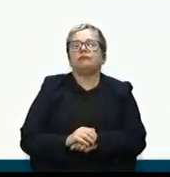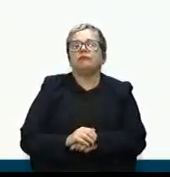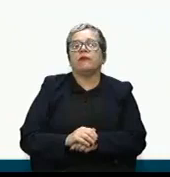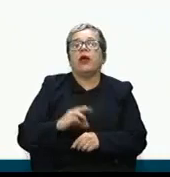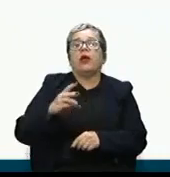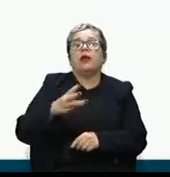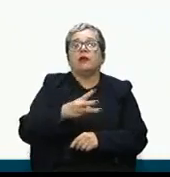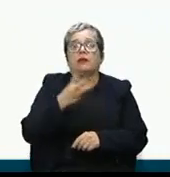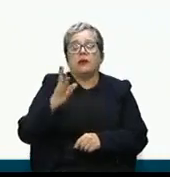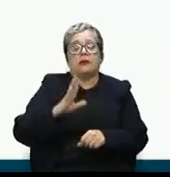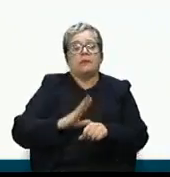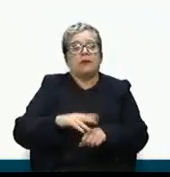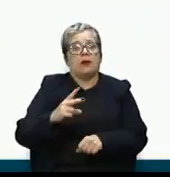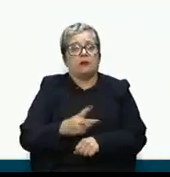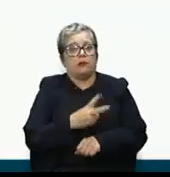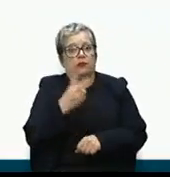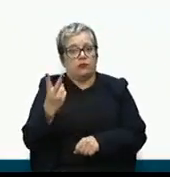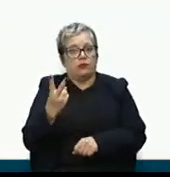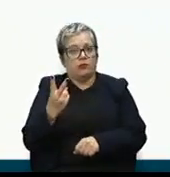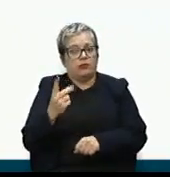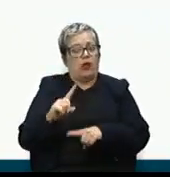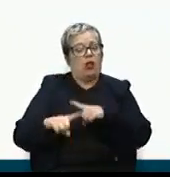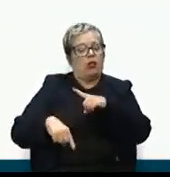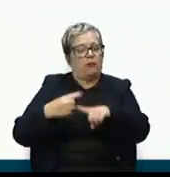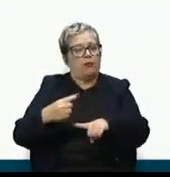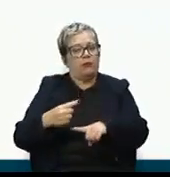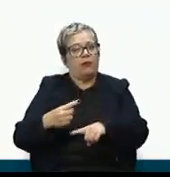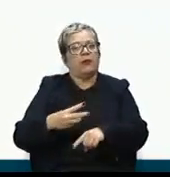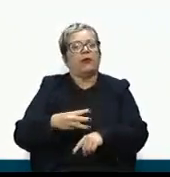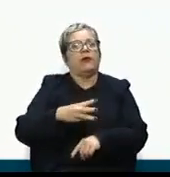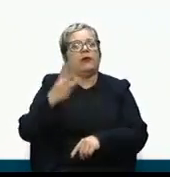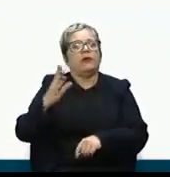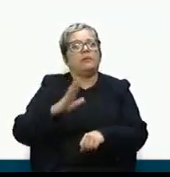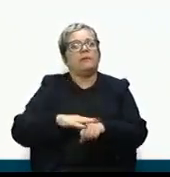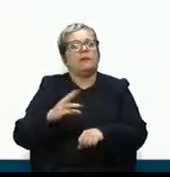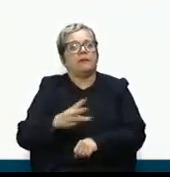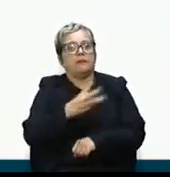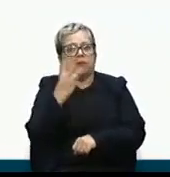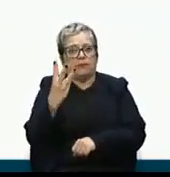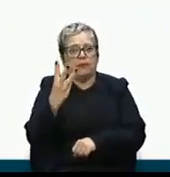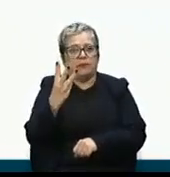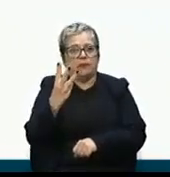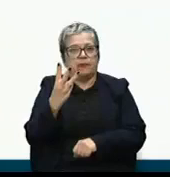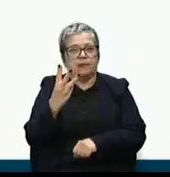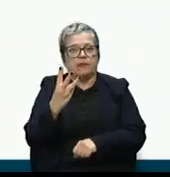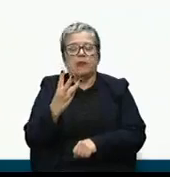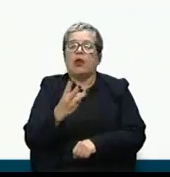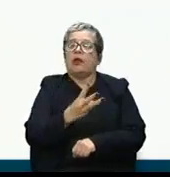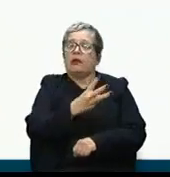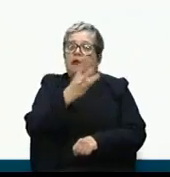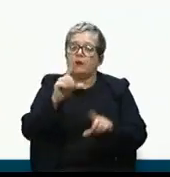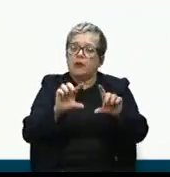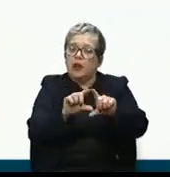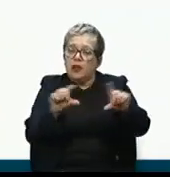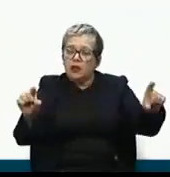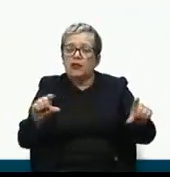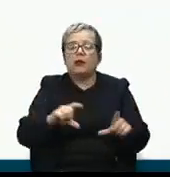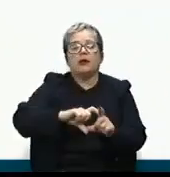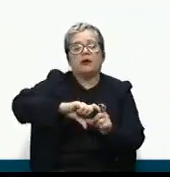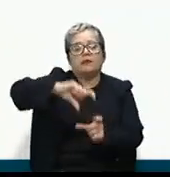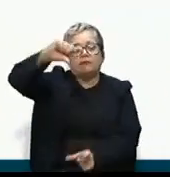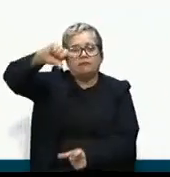Depois, 3 mais 2. E por fim, 3 mais 3. Terceira linha, terceira